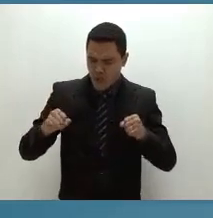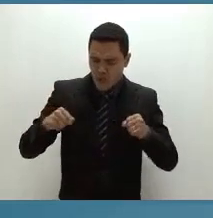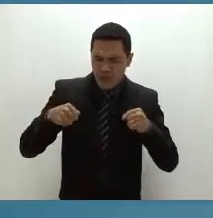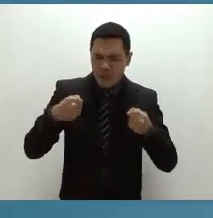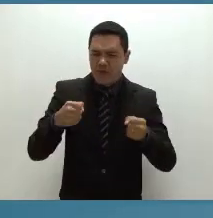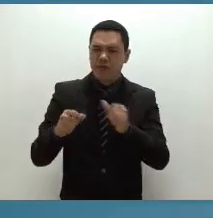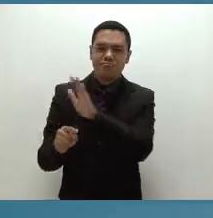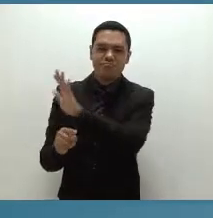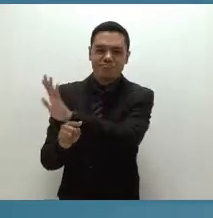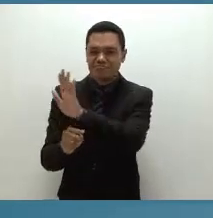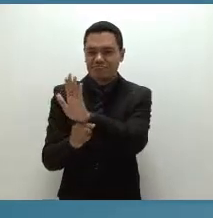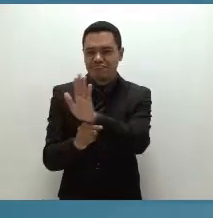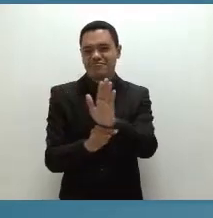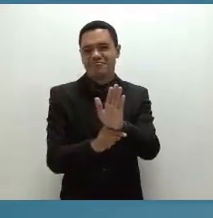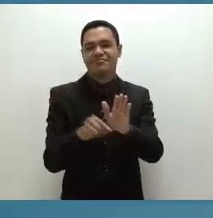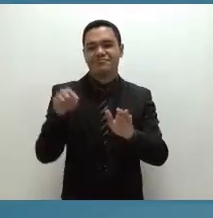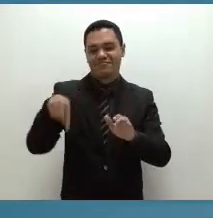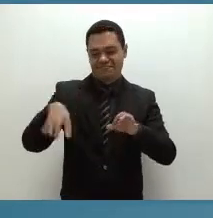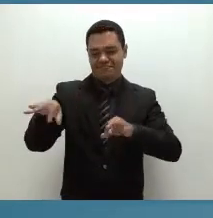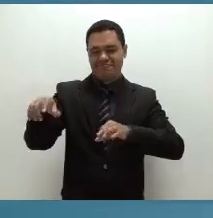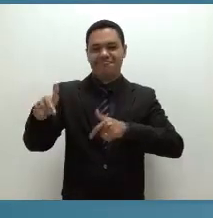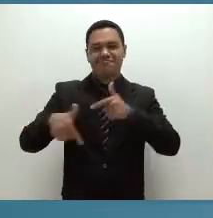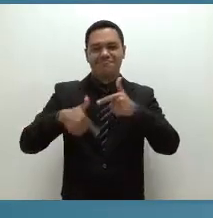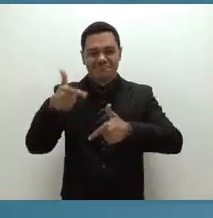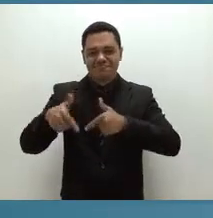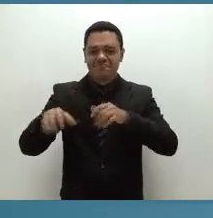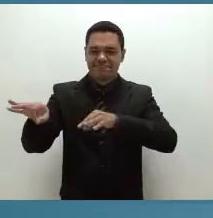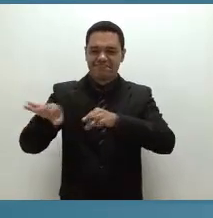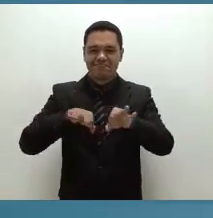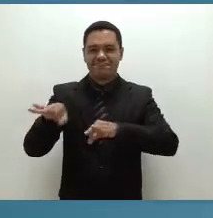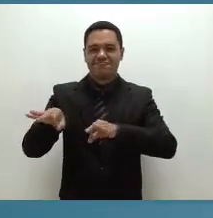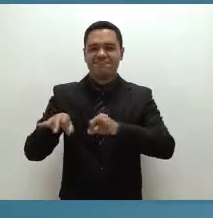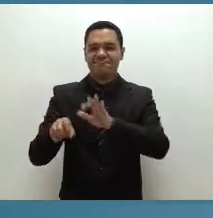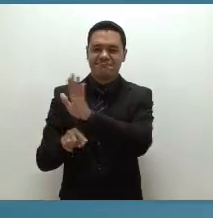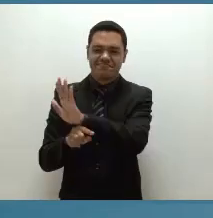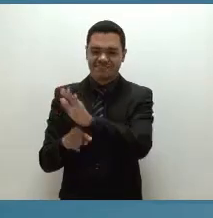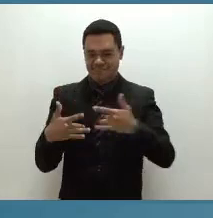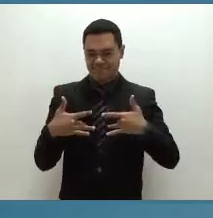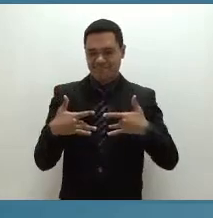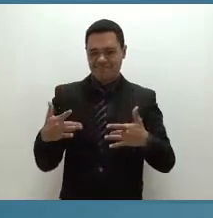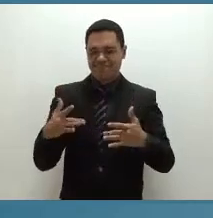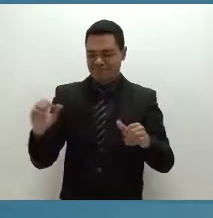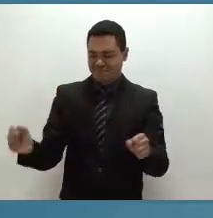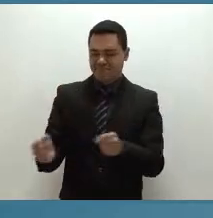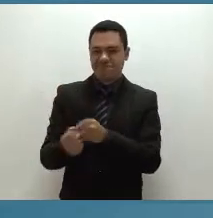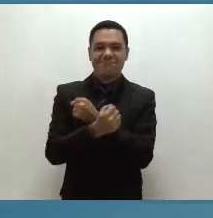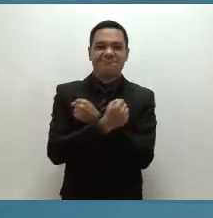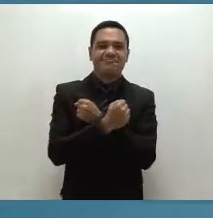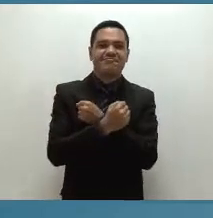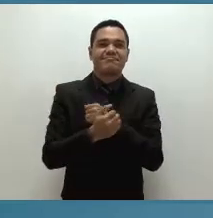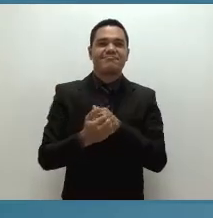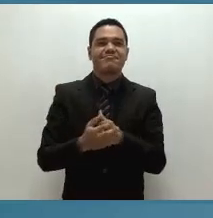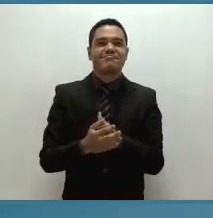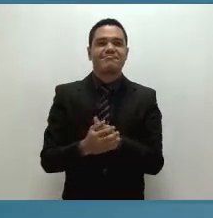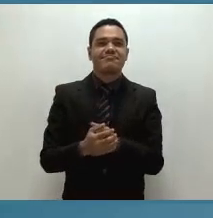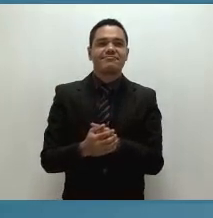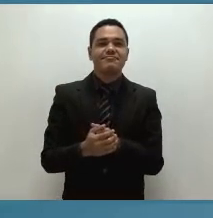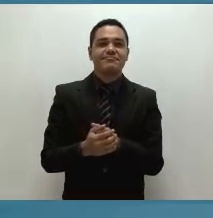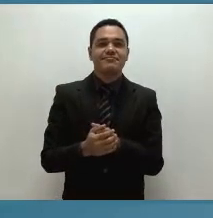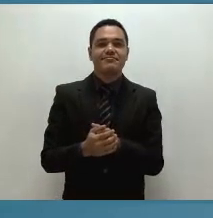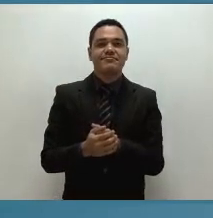em prol desse trabalho de solidariedade e acolhimento.